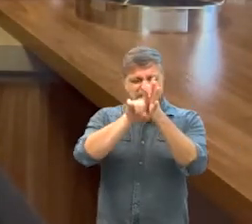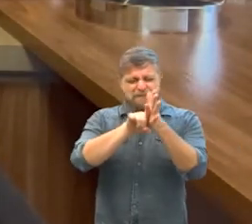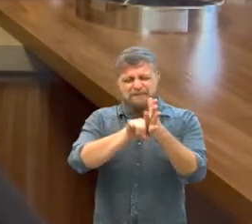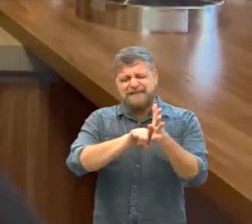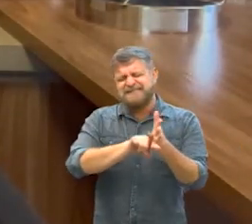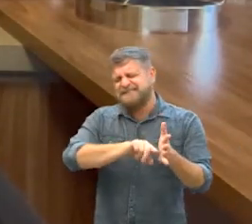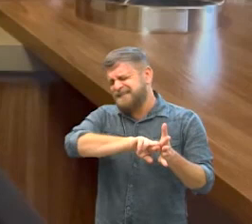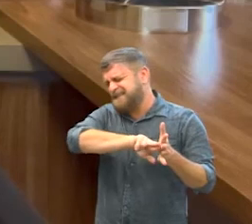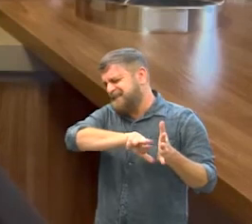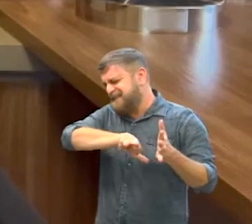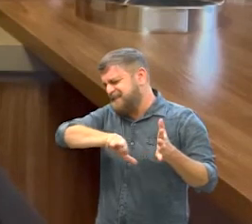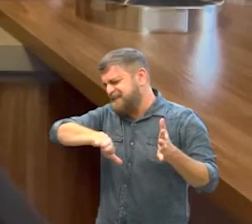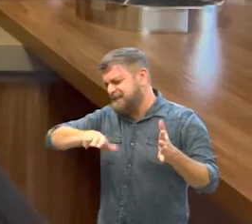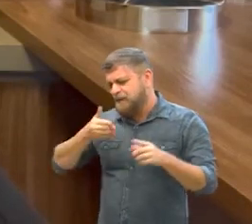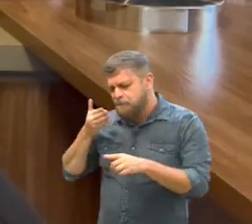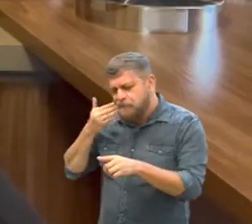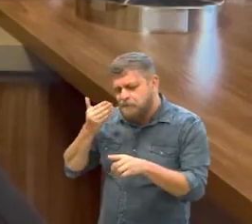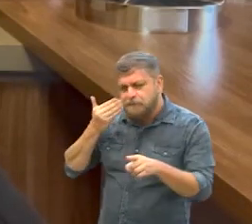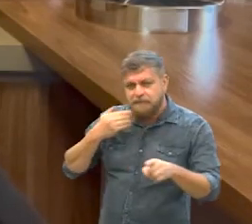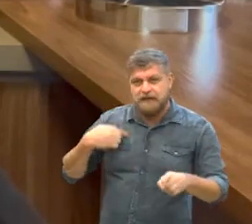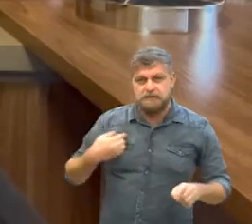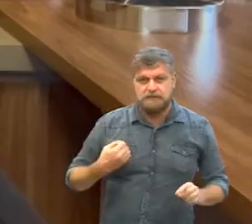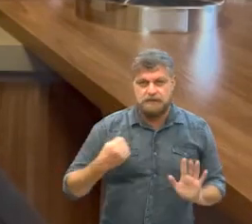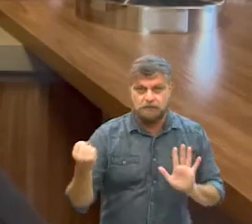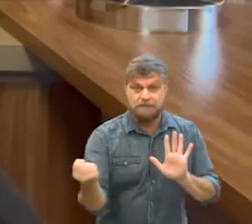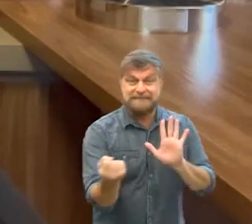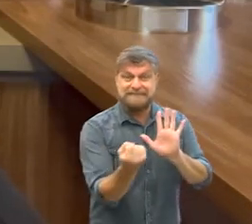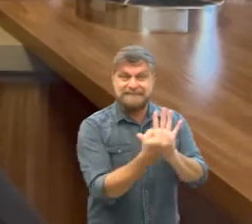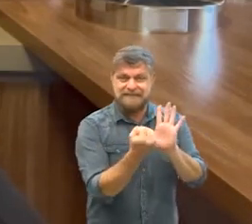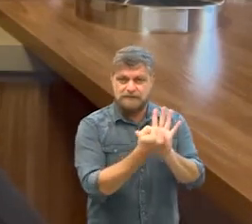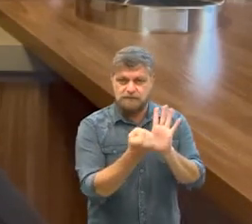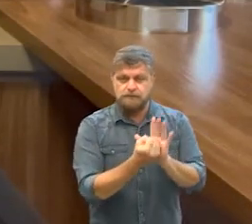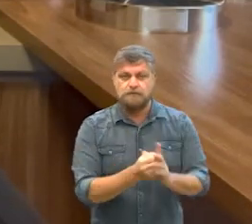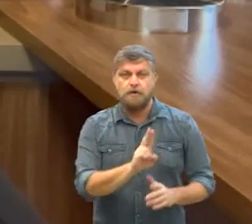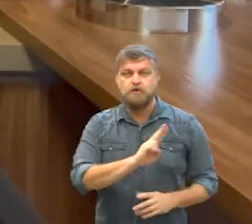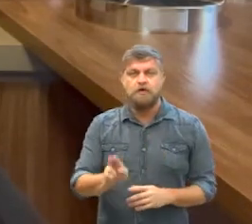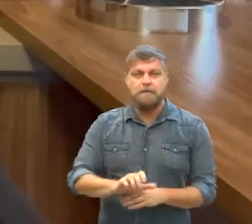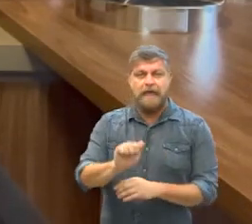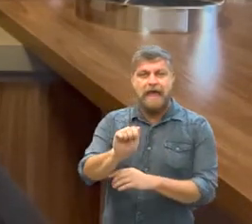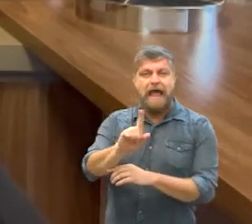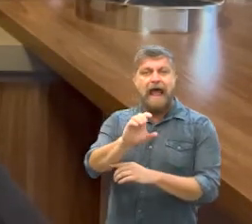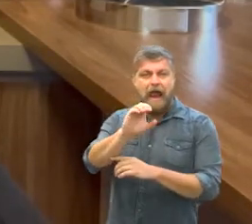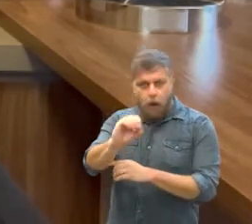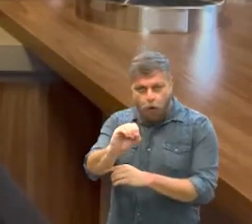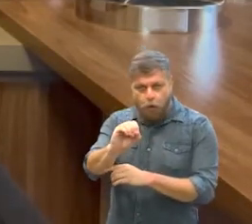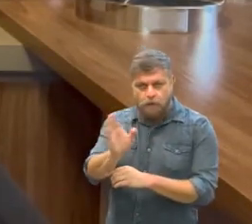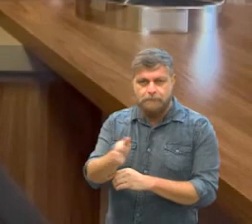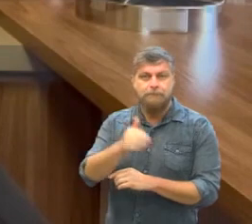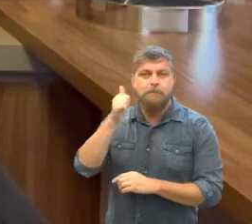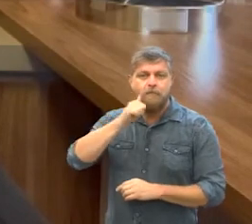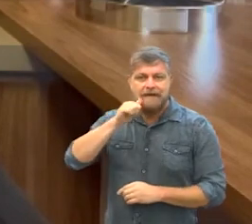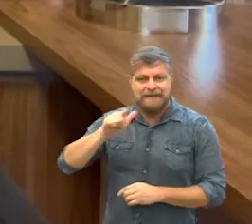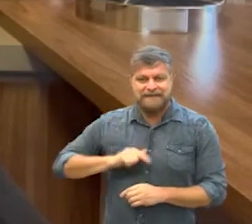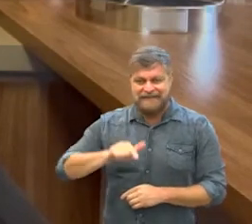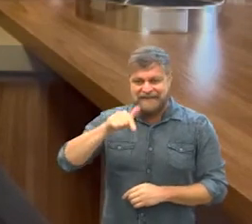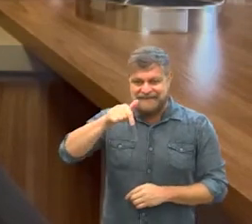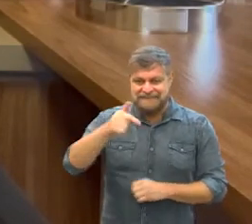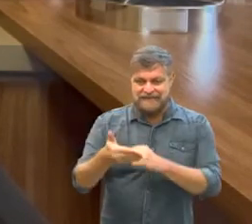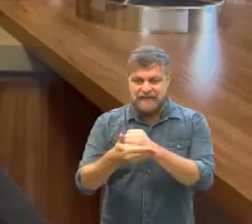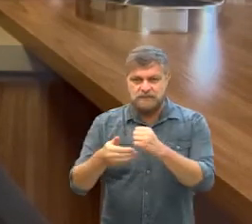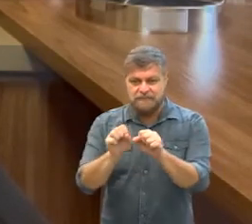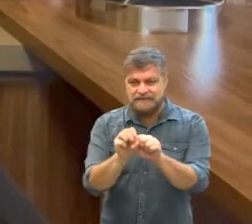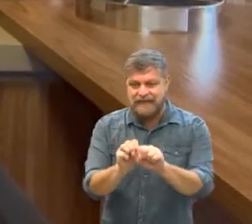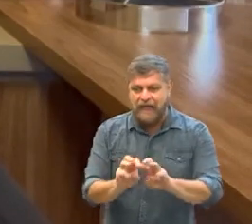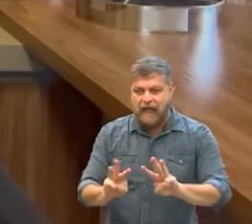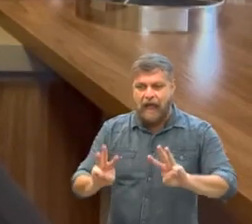de pesquisa. A gente é uma empresa que tem um selo da ONU Mulheres. A gente está com 7 princípios da ONU